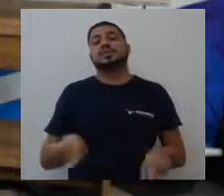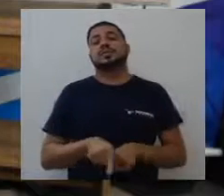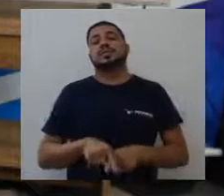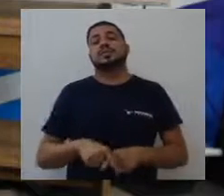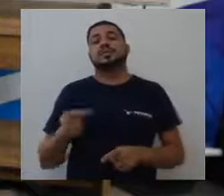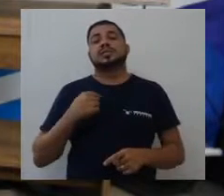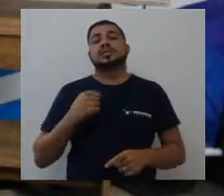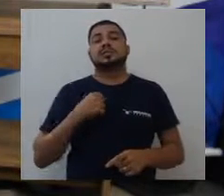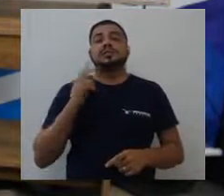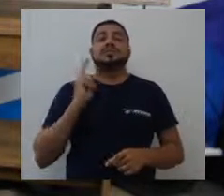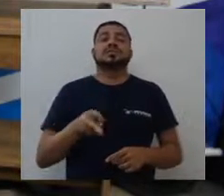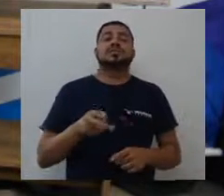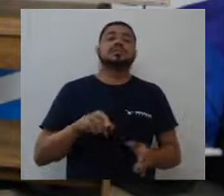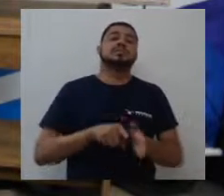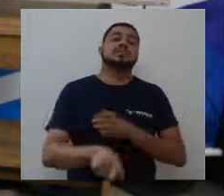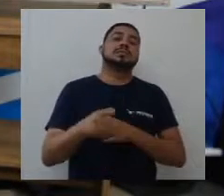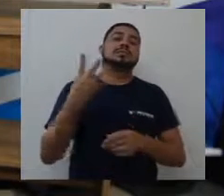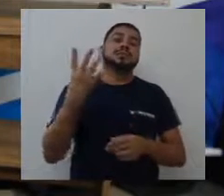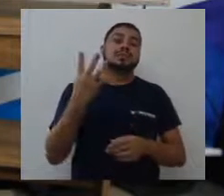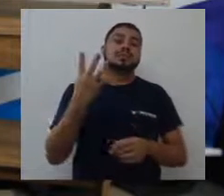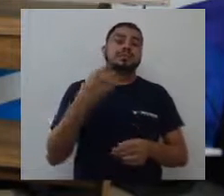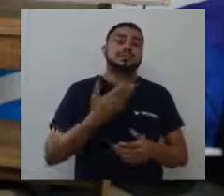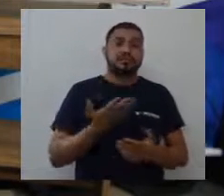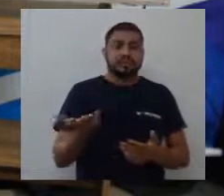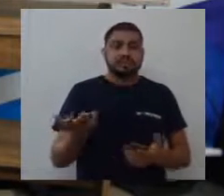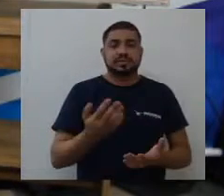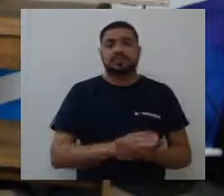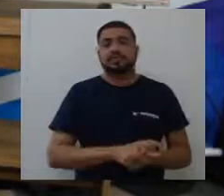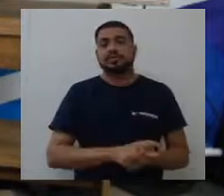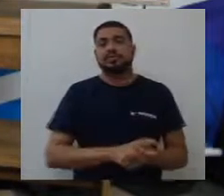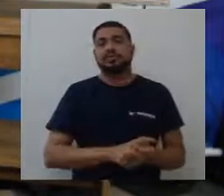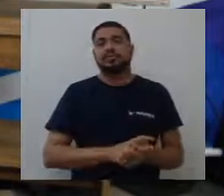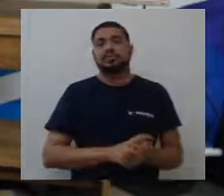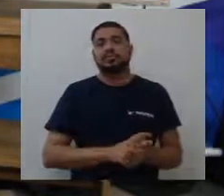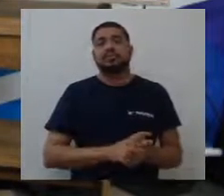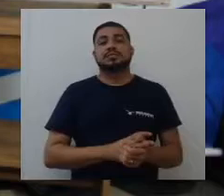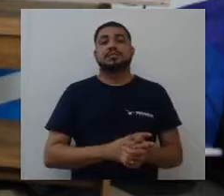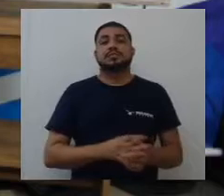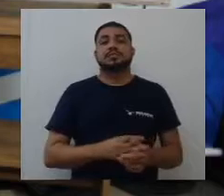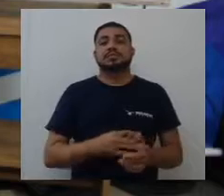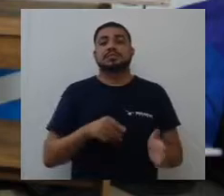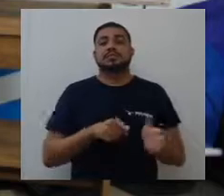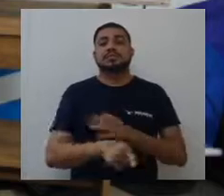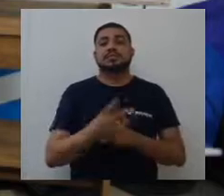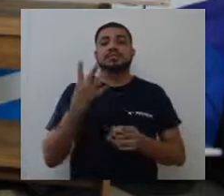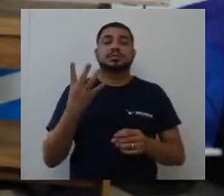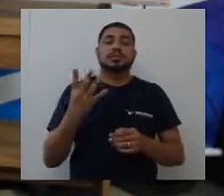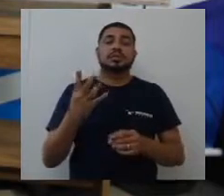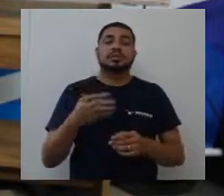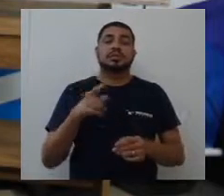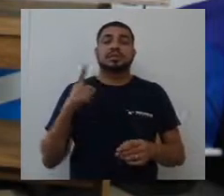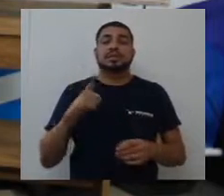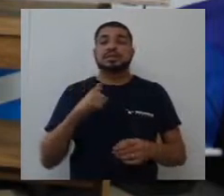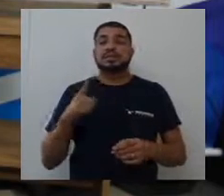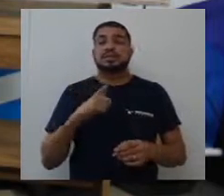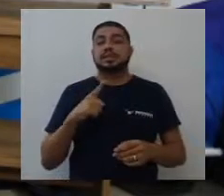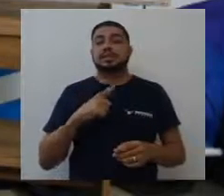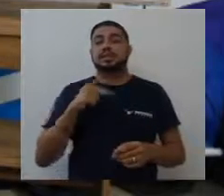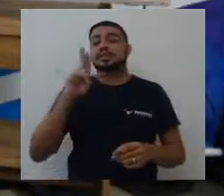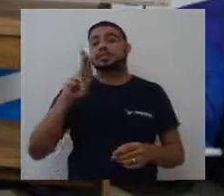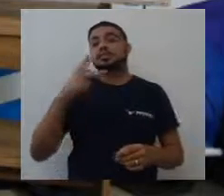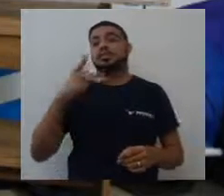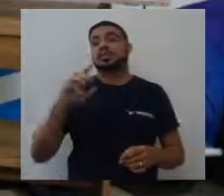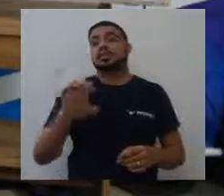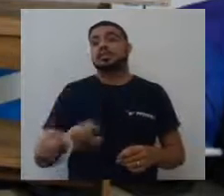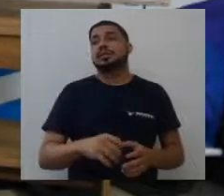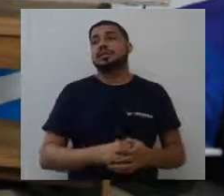Enquanto eu vou aqui na questão de número 4 com vocês. A questão de número 4 é uma questão que caiu na UPE. Já